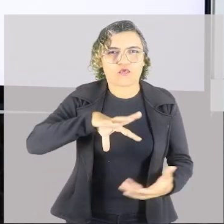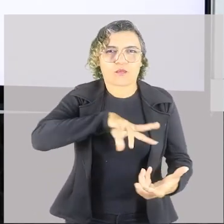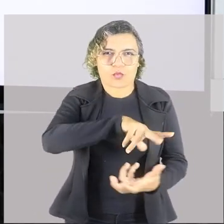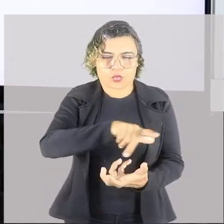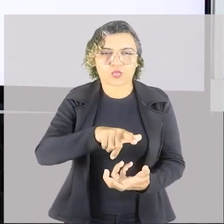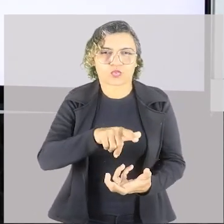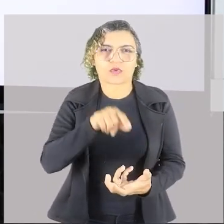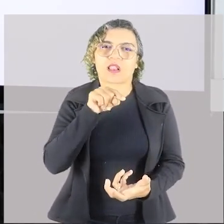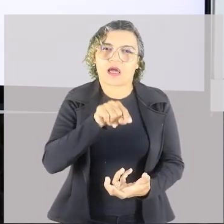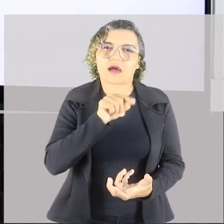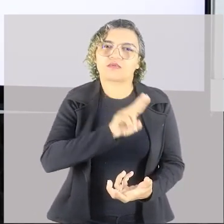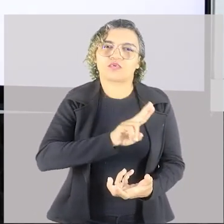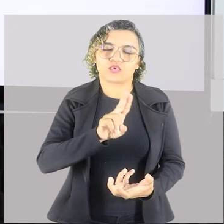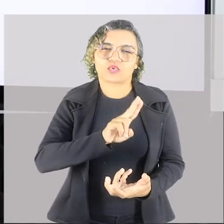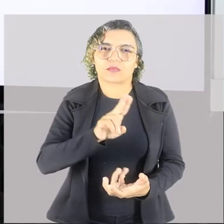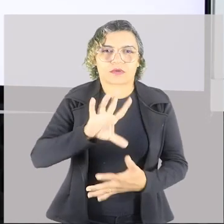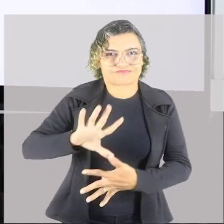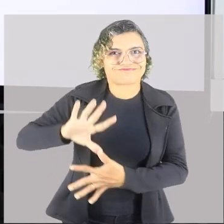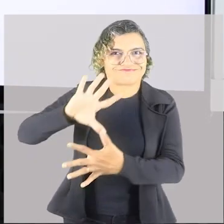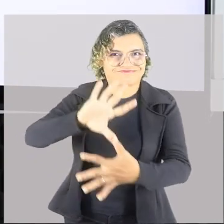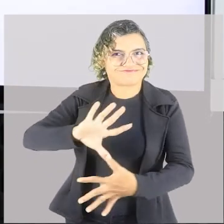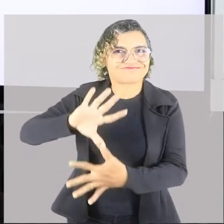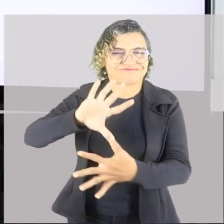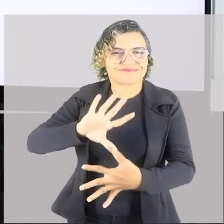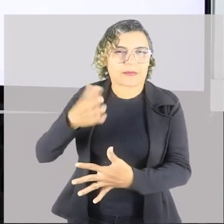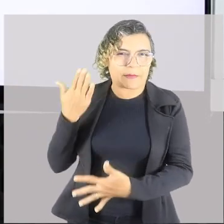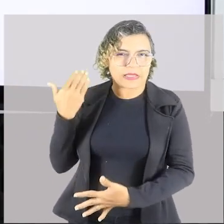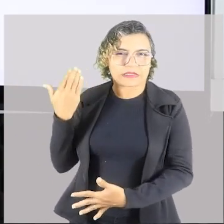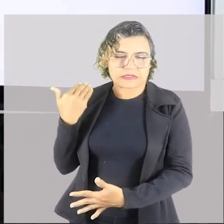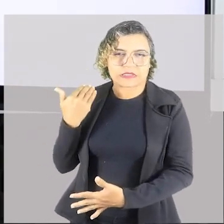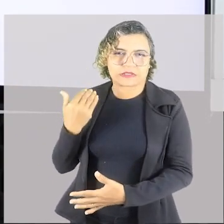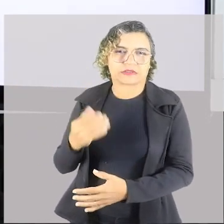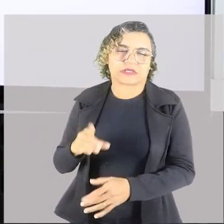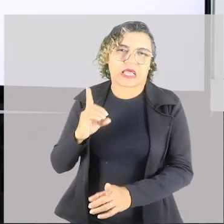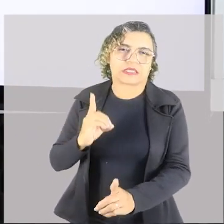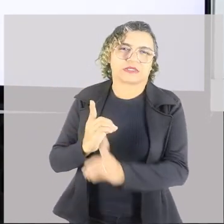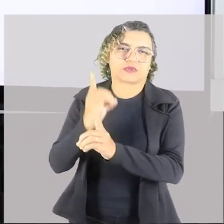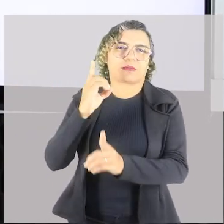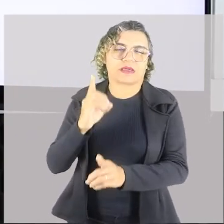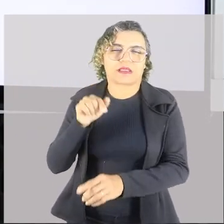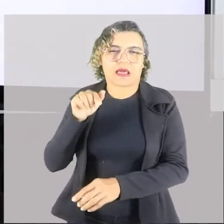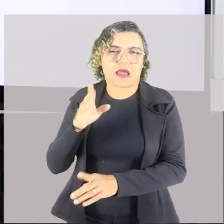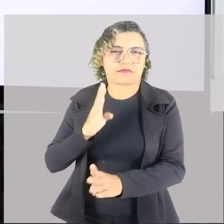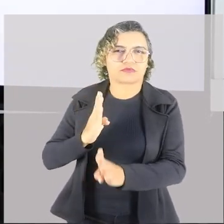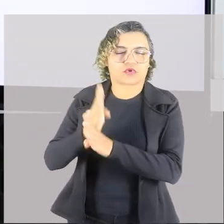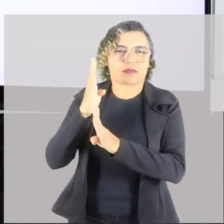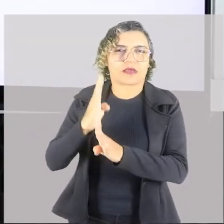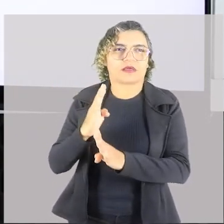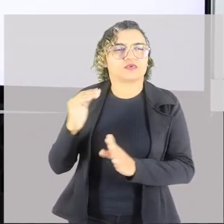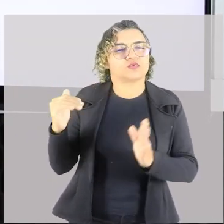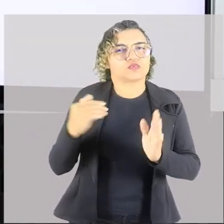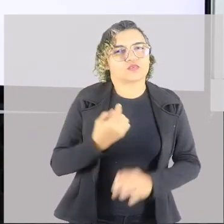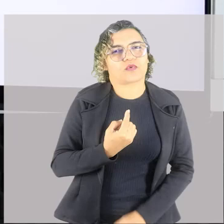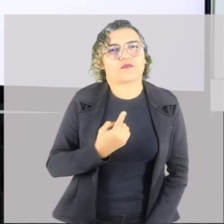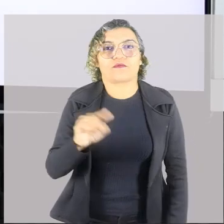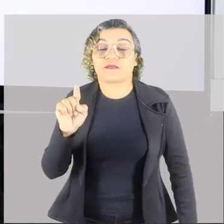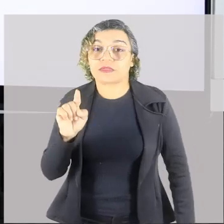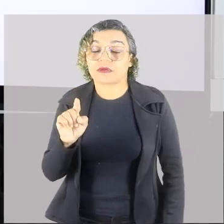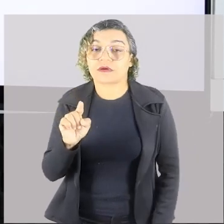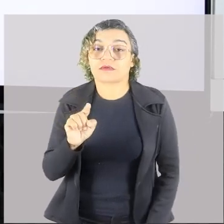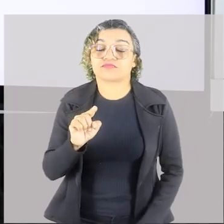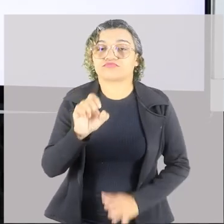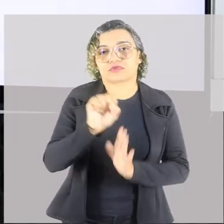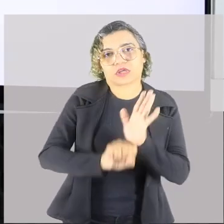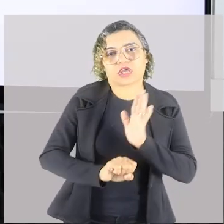de Novo Mundo o continente americano, descoberto ali no final do século XV, como eu falei ainda há pouco para ti, certo? Então, entre